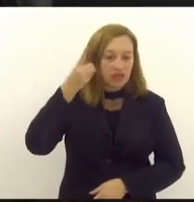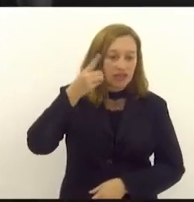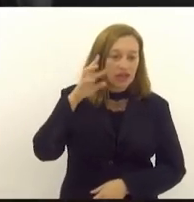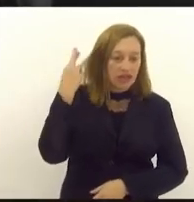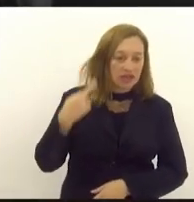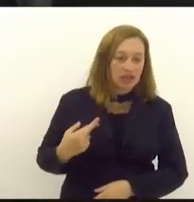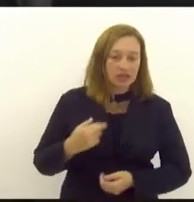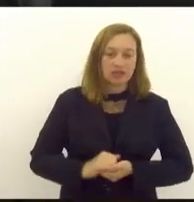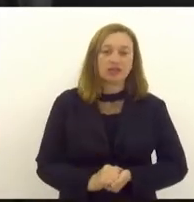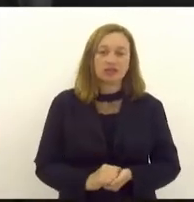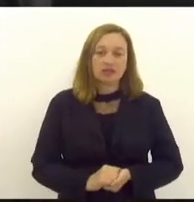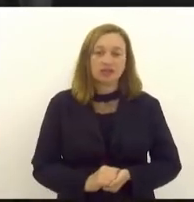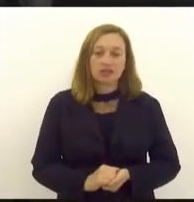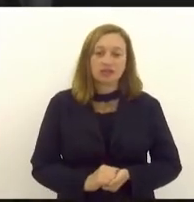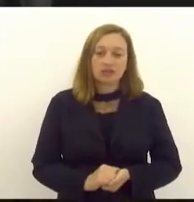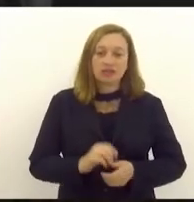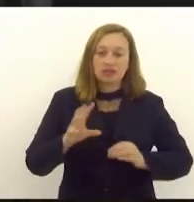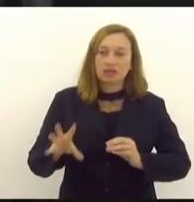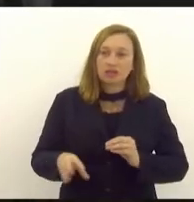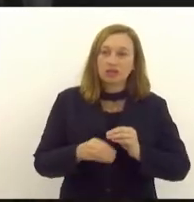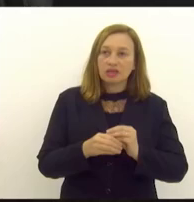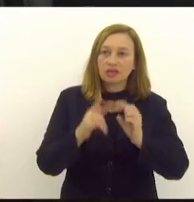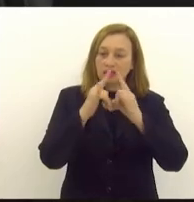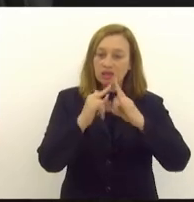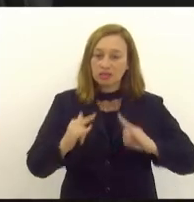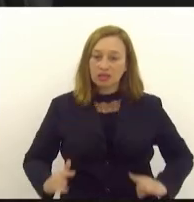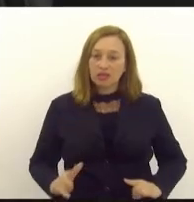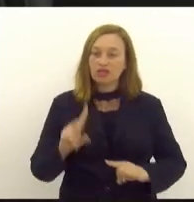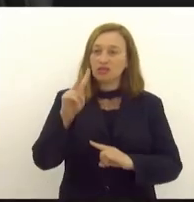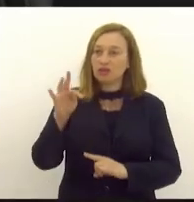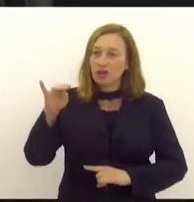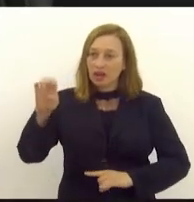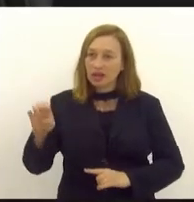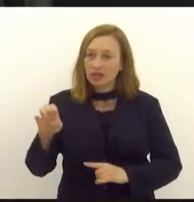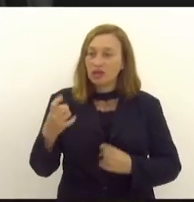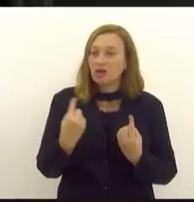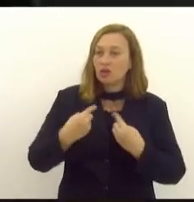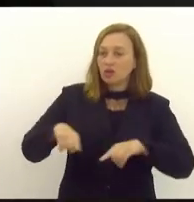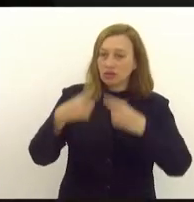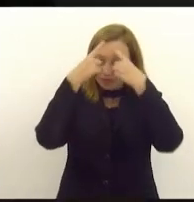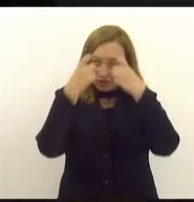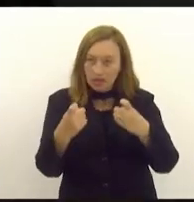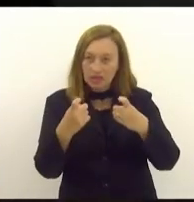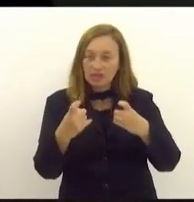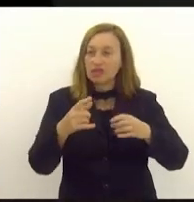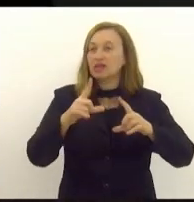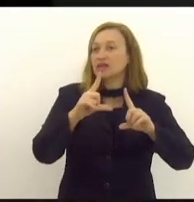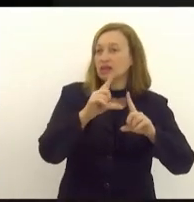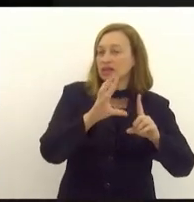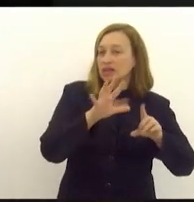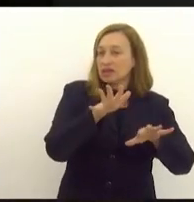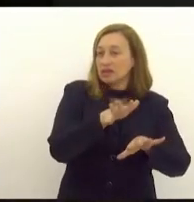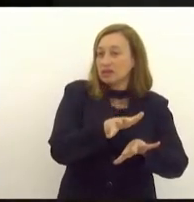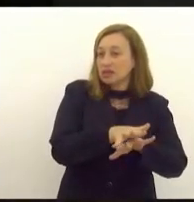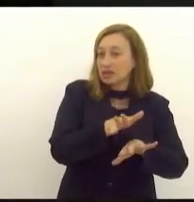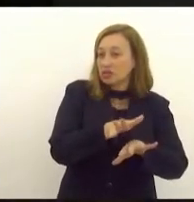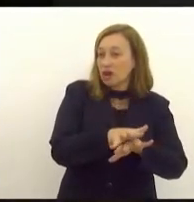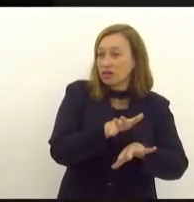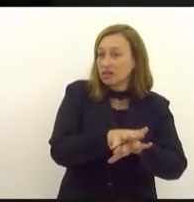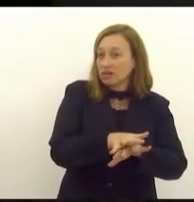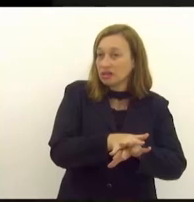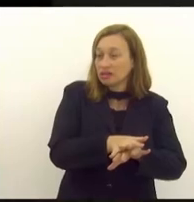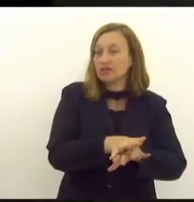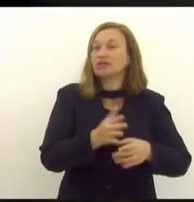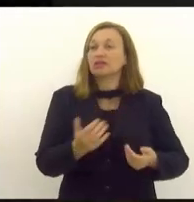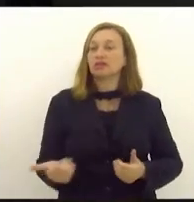que institui a implementação de tendas Violetas contra violência sexual em eventos culturais realizados em espaços